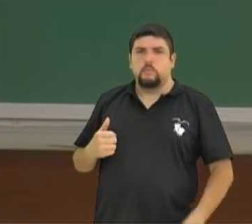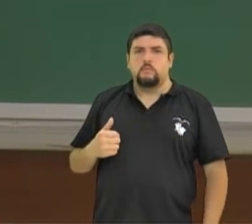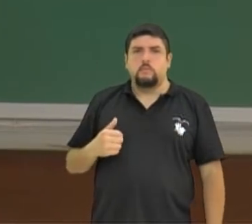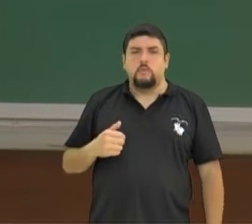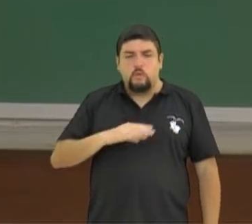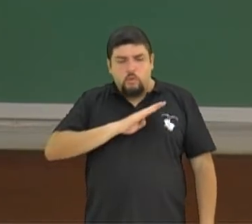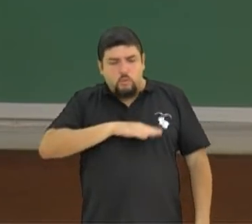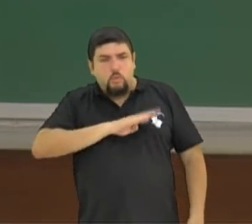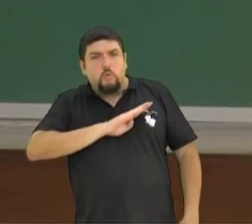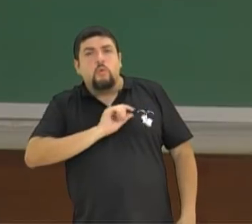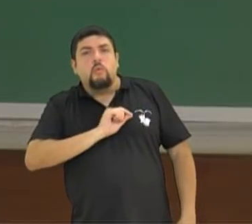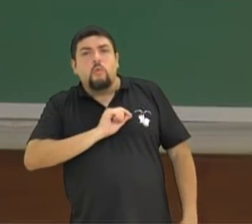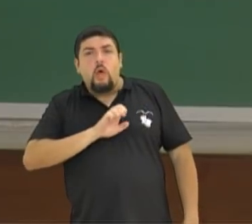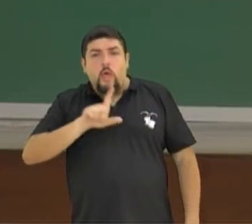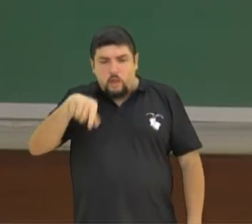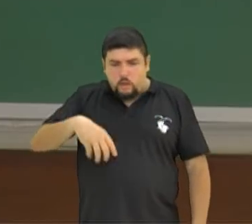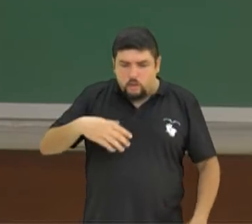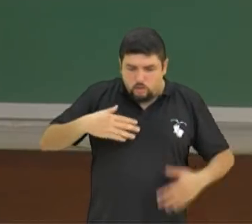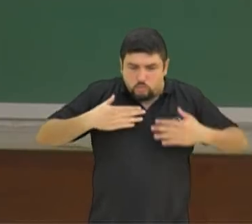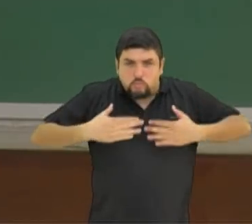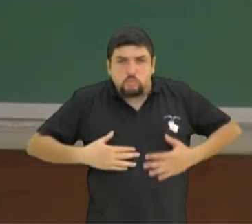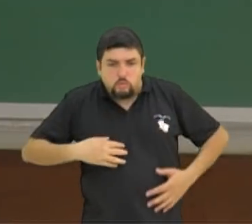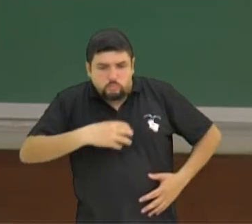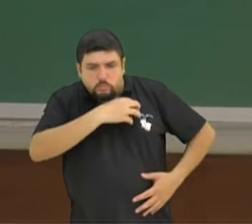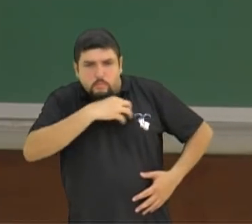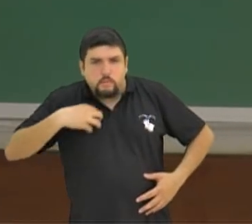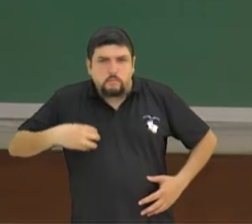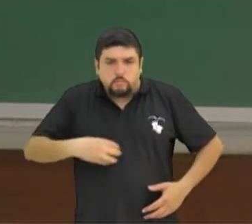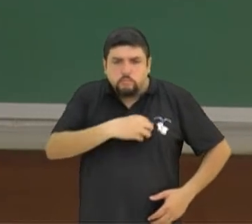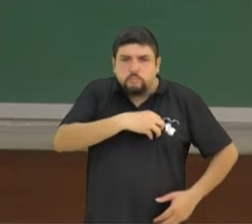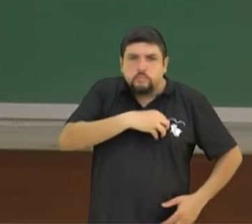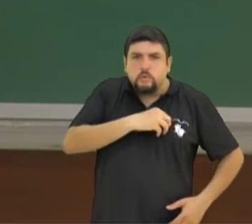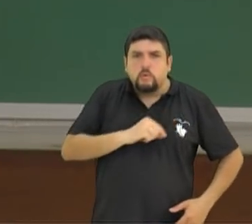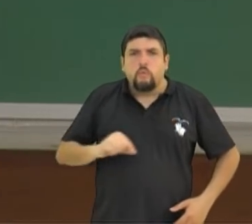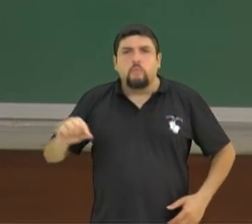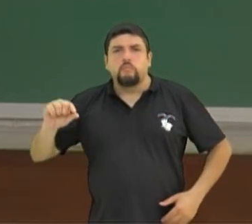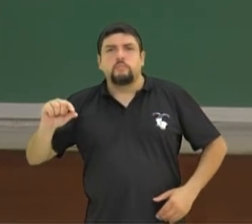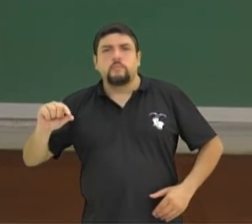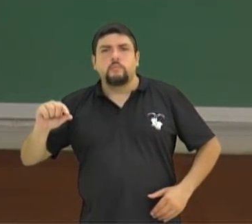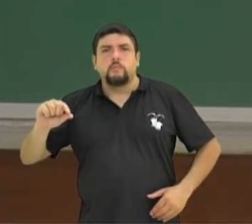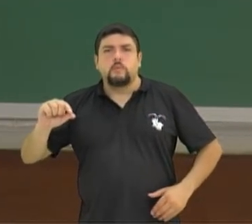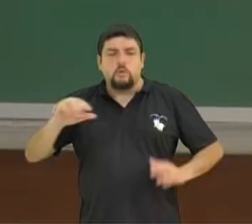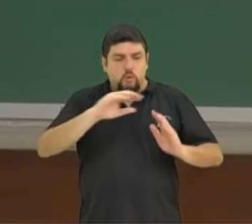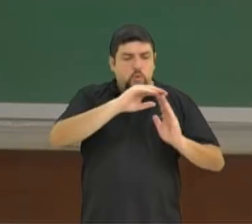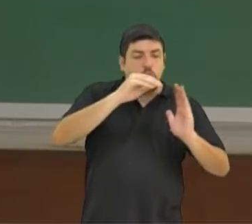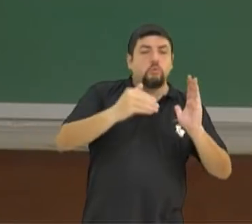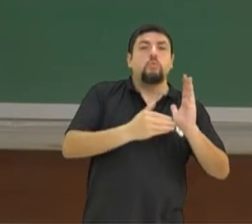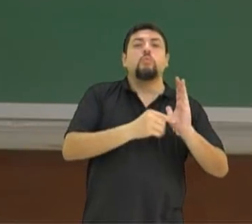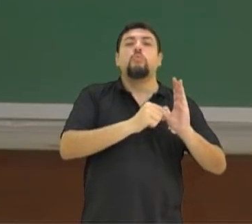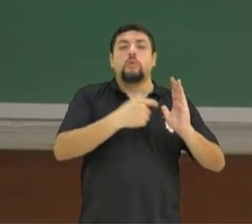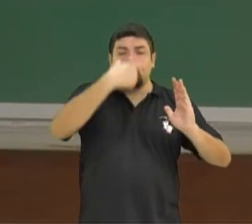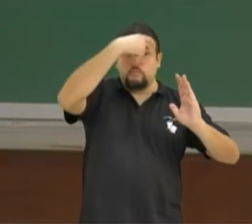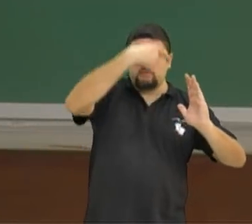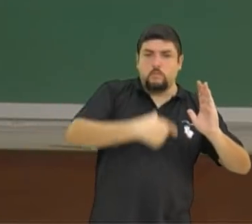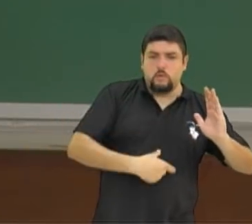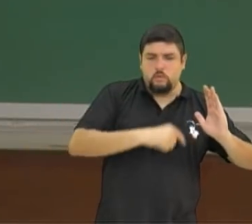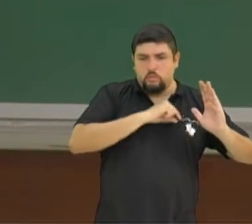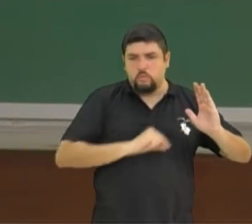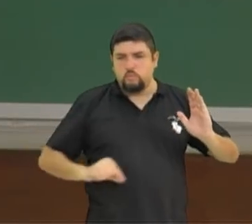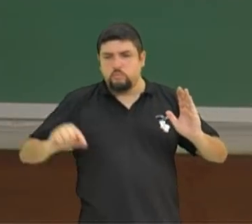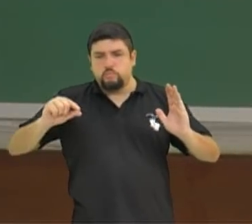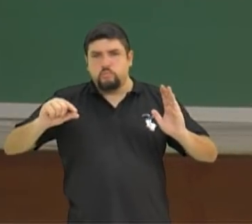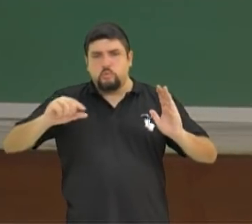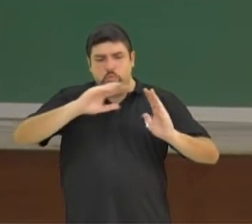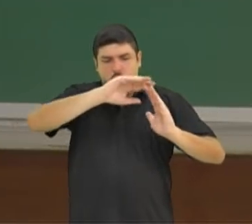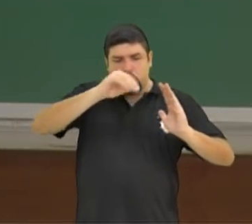seria apenas um dos órgãos do corpo humano de Pedro. Né? Então, pegou uma parte para substituir o todo. Então, é um caso